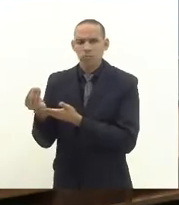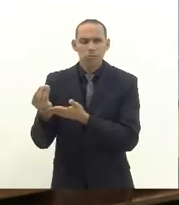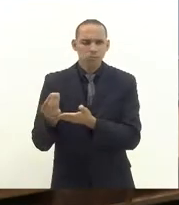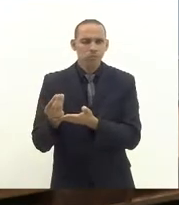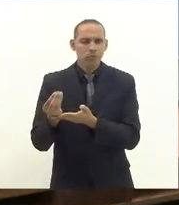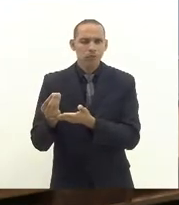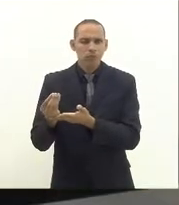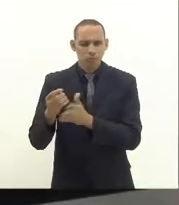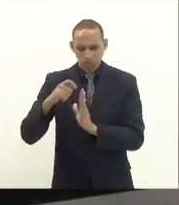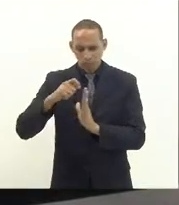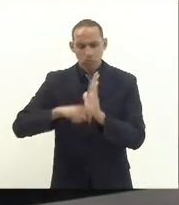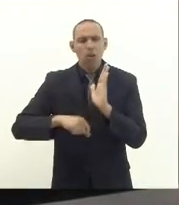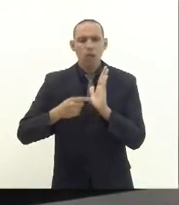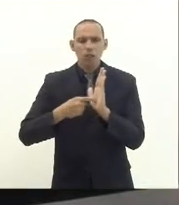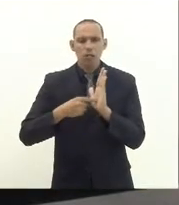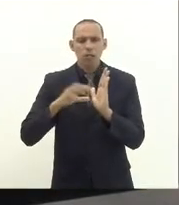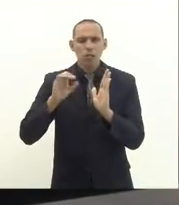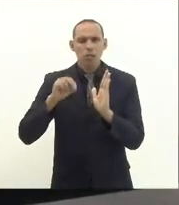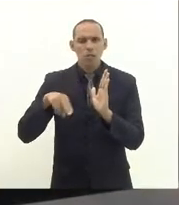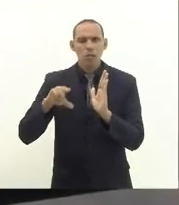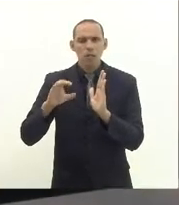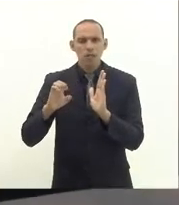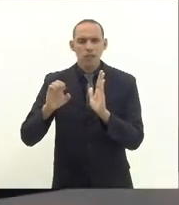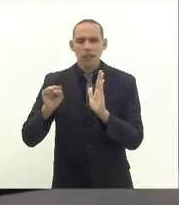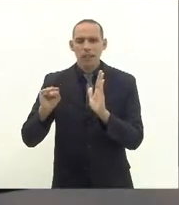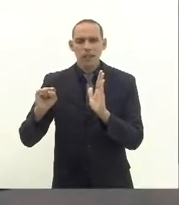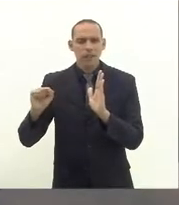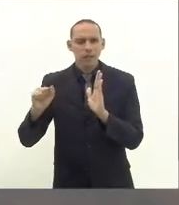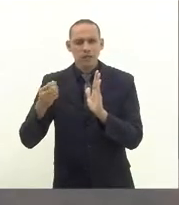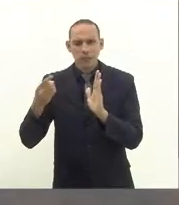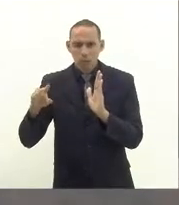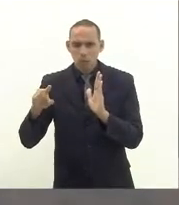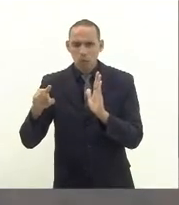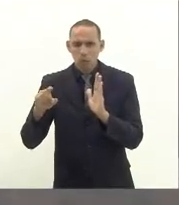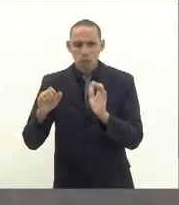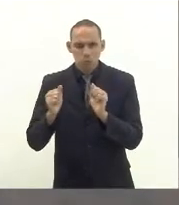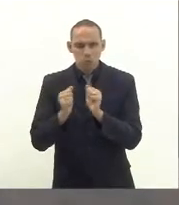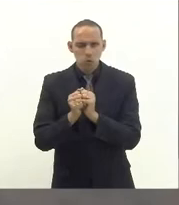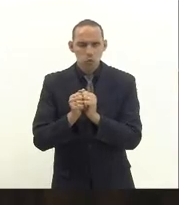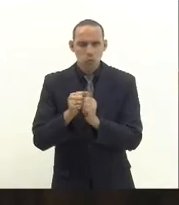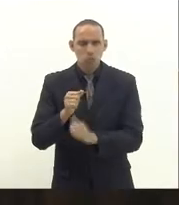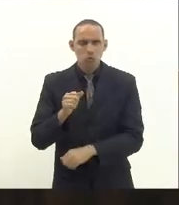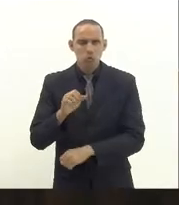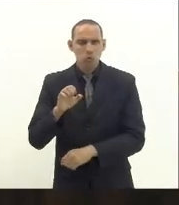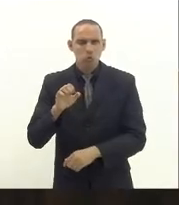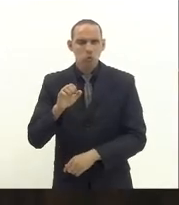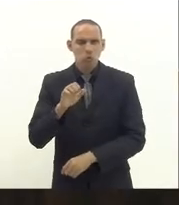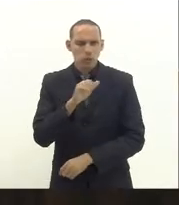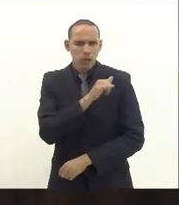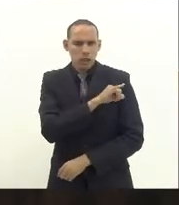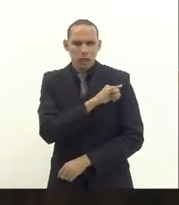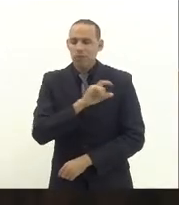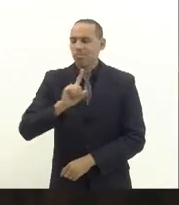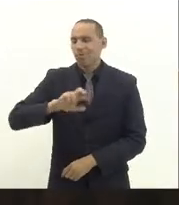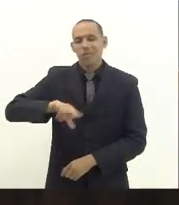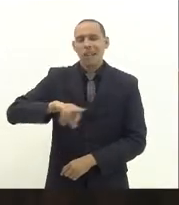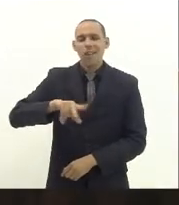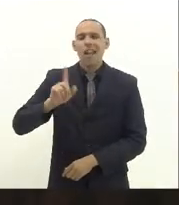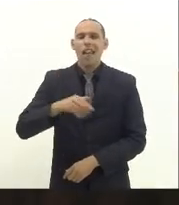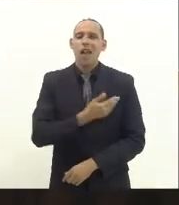esse contato de concessão é feito com o estado do Rio de Janeiro não é o governo federal